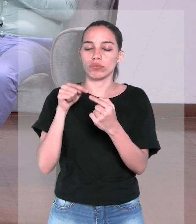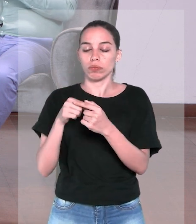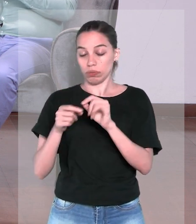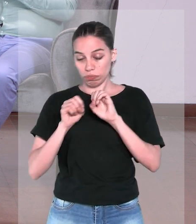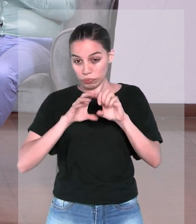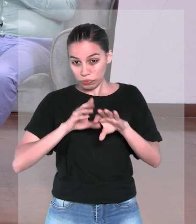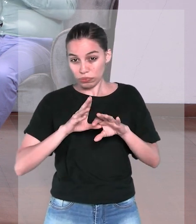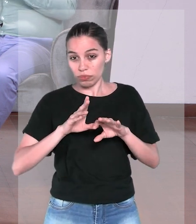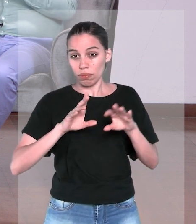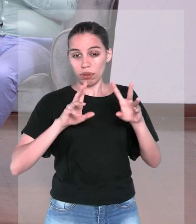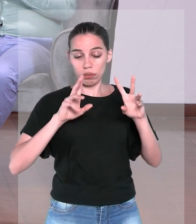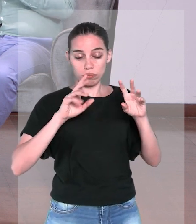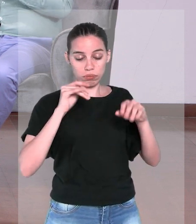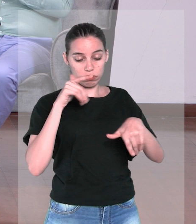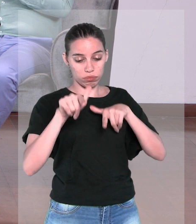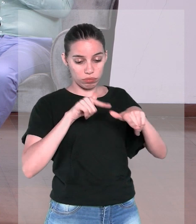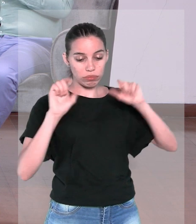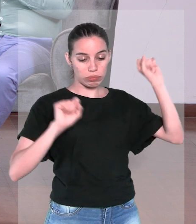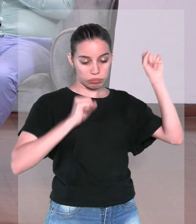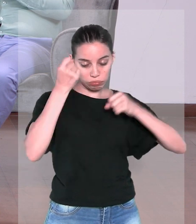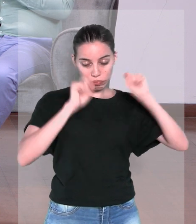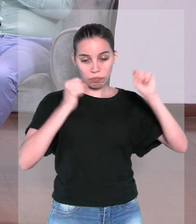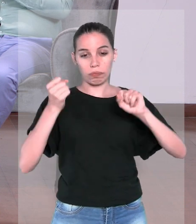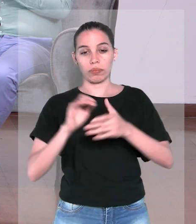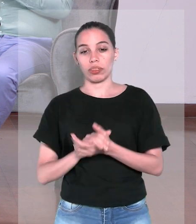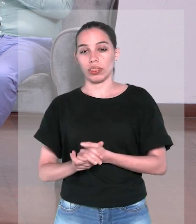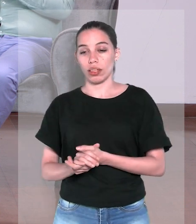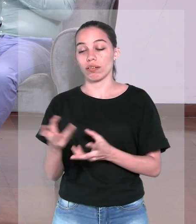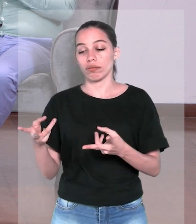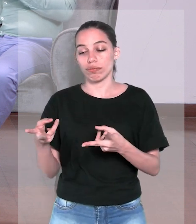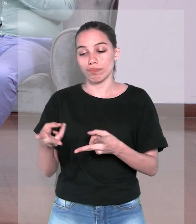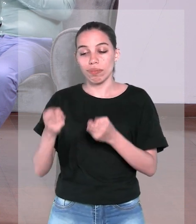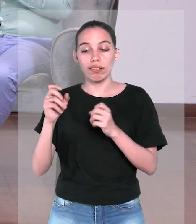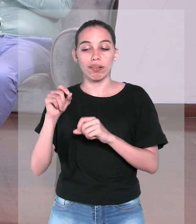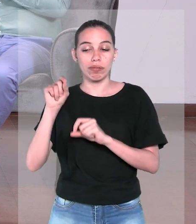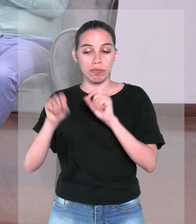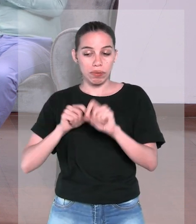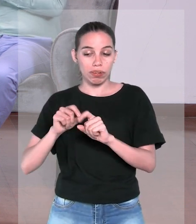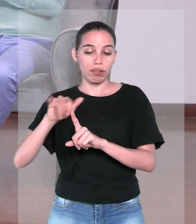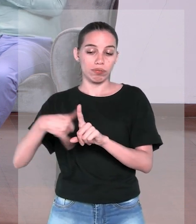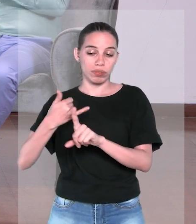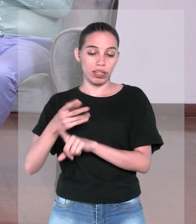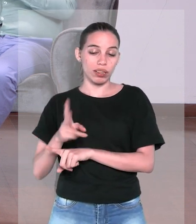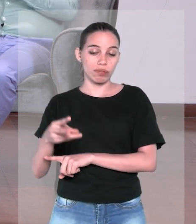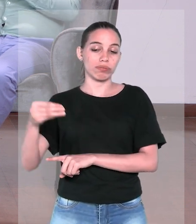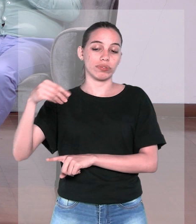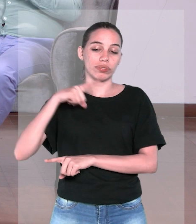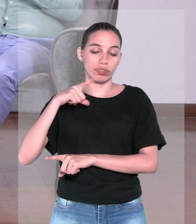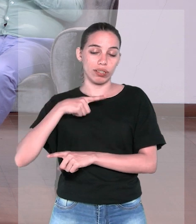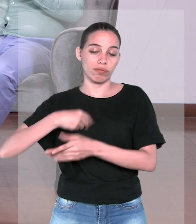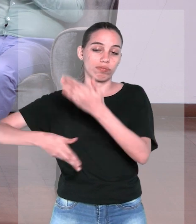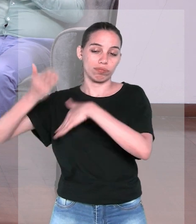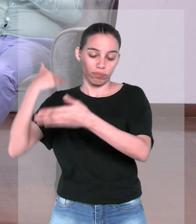vestígios. Por exemplo, nós vamos começar a falar sobre bullying a partir de 1983, mas o